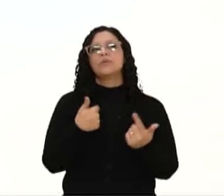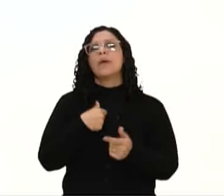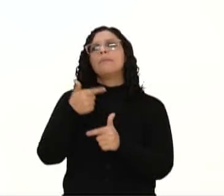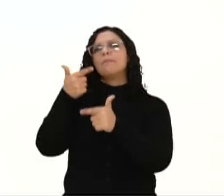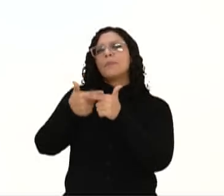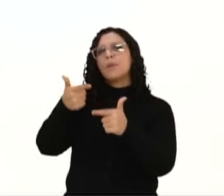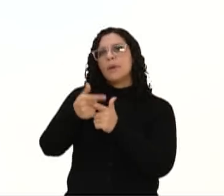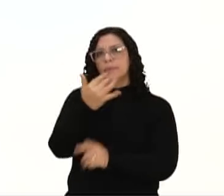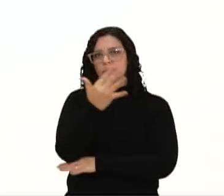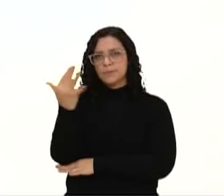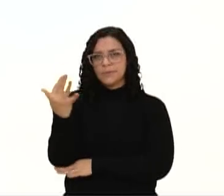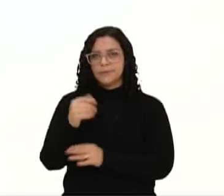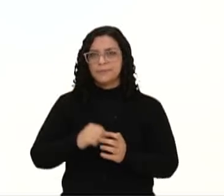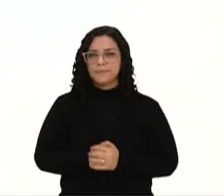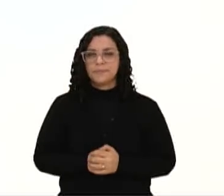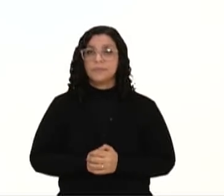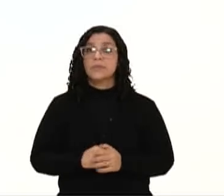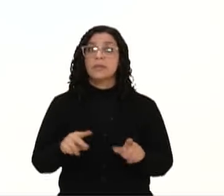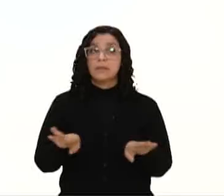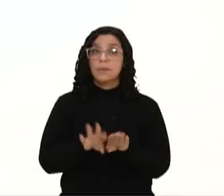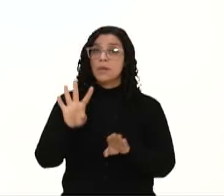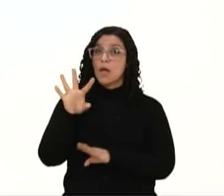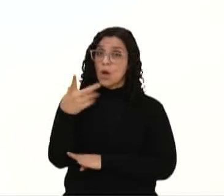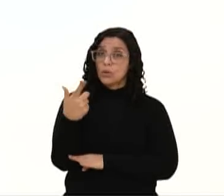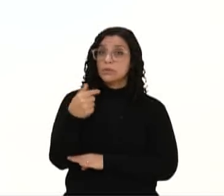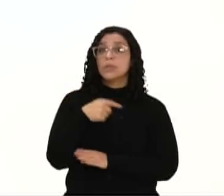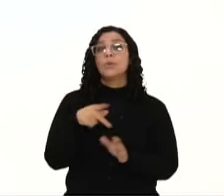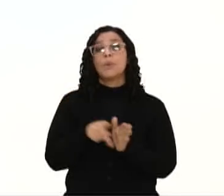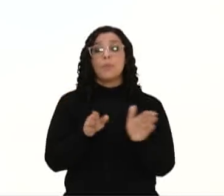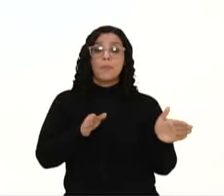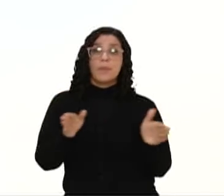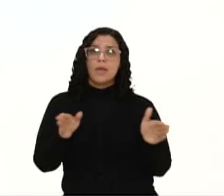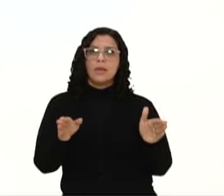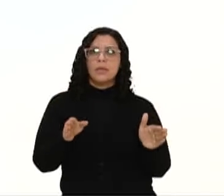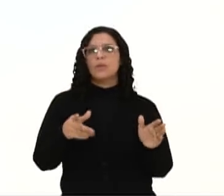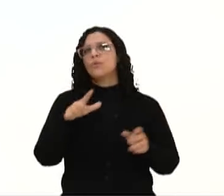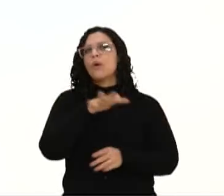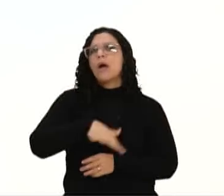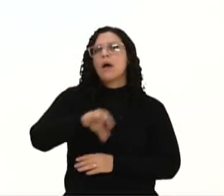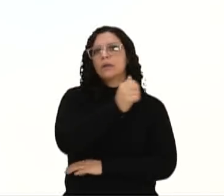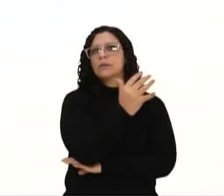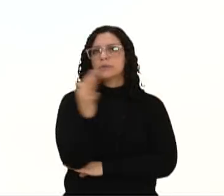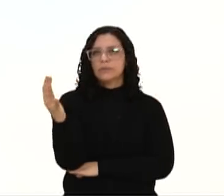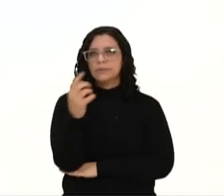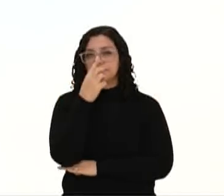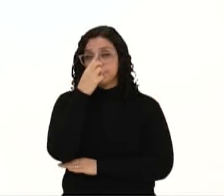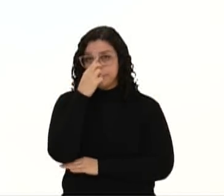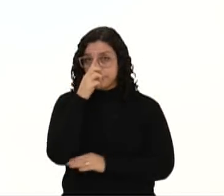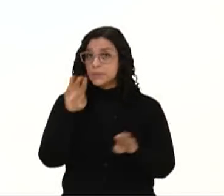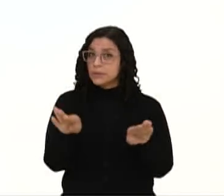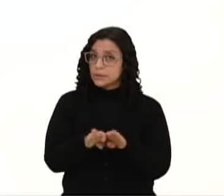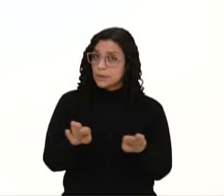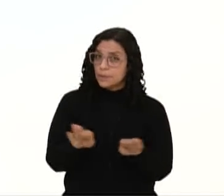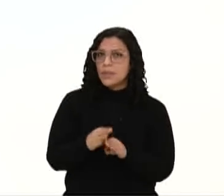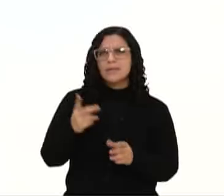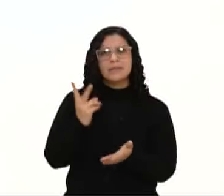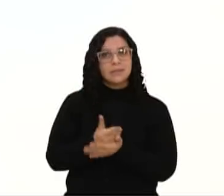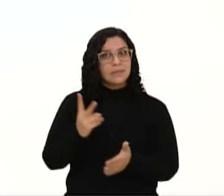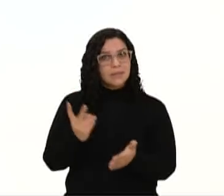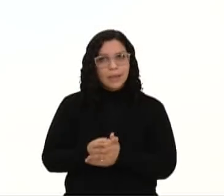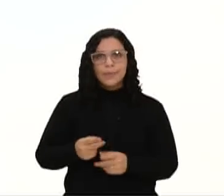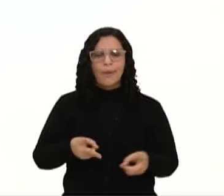de problemas ambientais, que aconteceram num determinado meio natural, certo? São cada vez